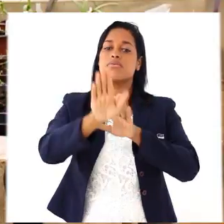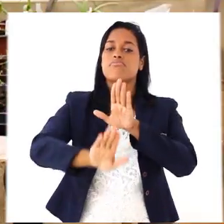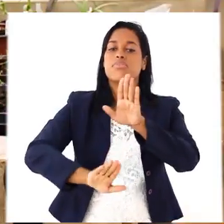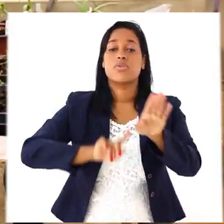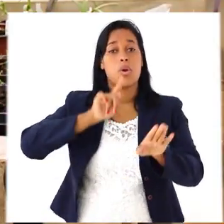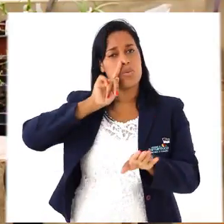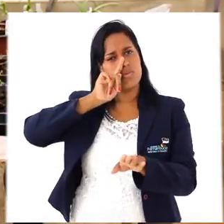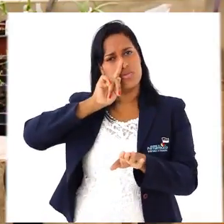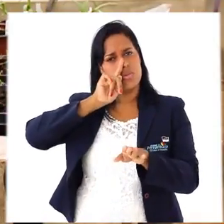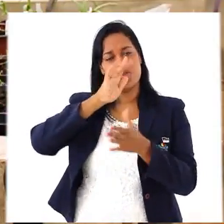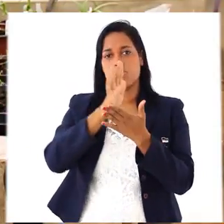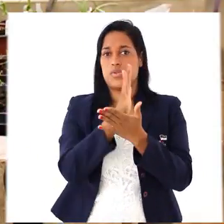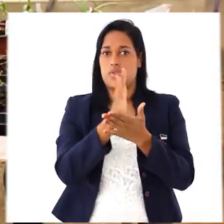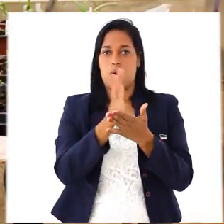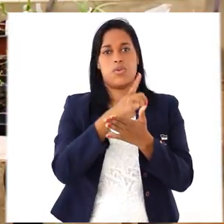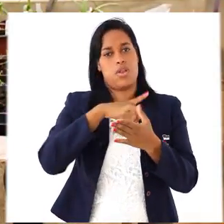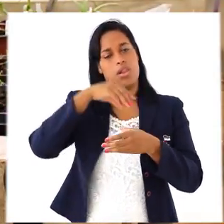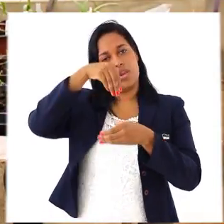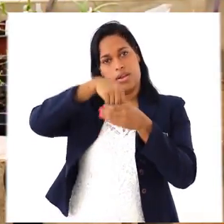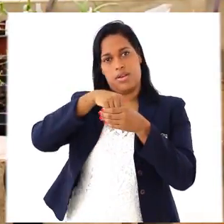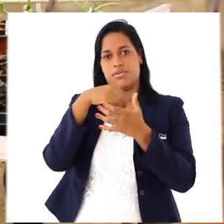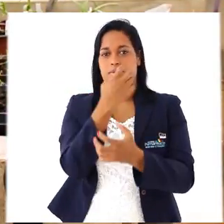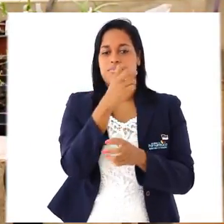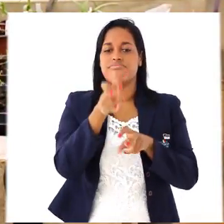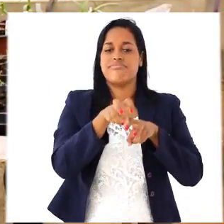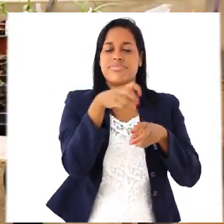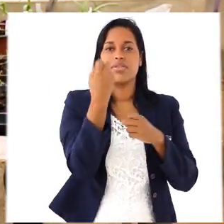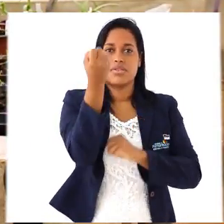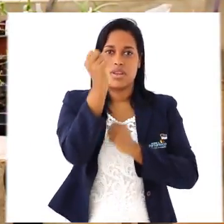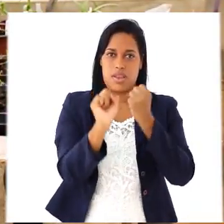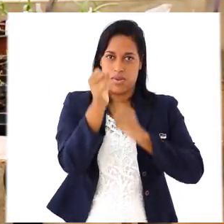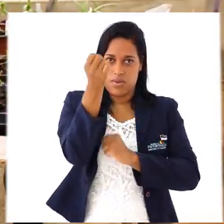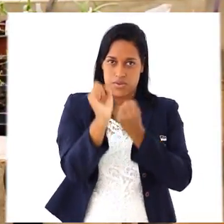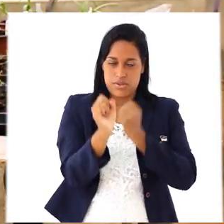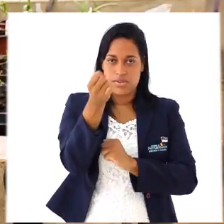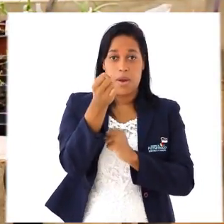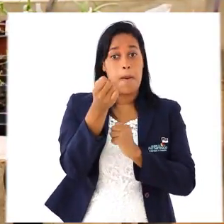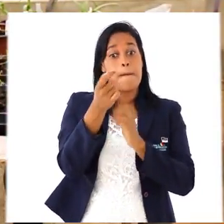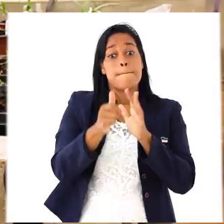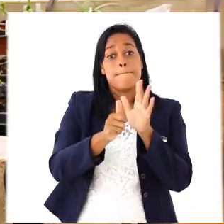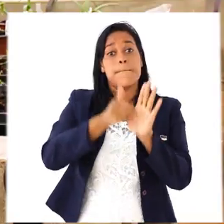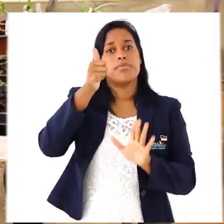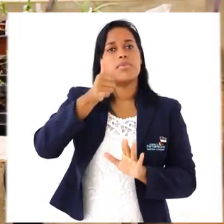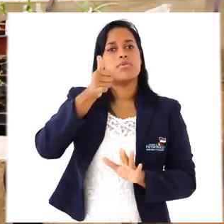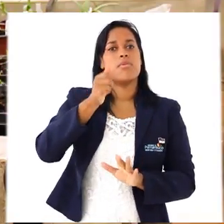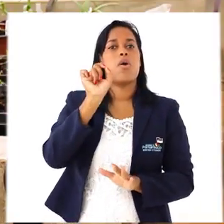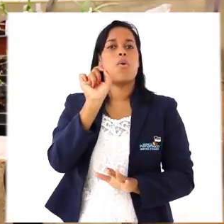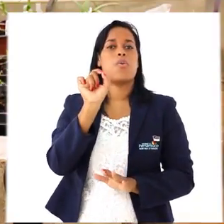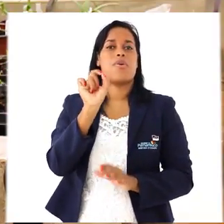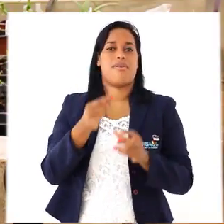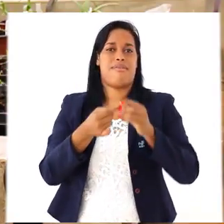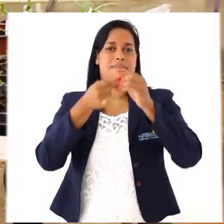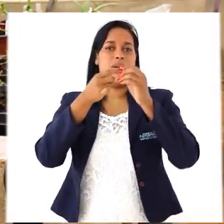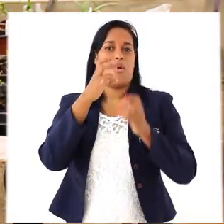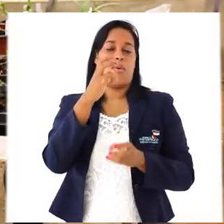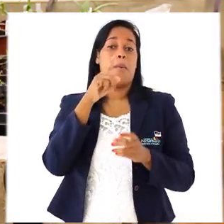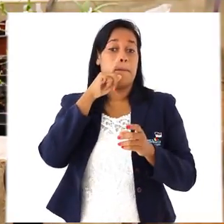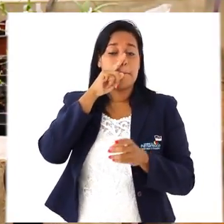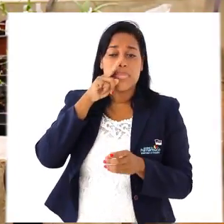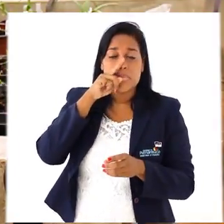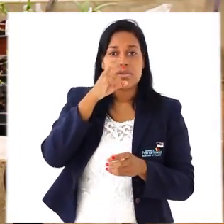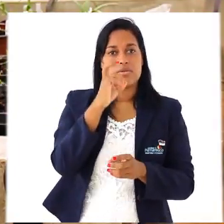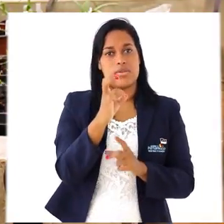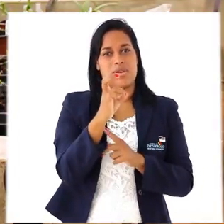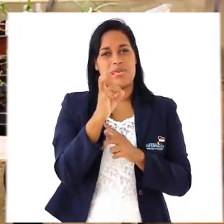riscos, os riscos ocupacionais dentro da agroindústria. O principal de todos é o risco químico. A gente trata, por exemplo, com a utilização de